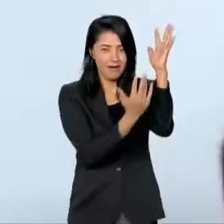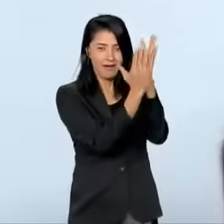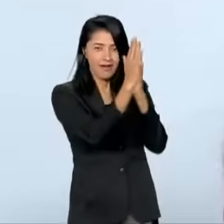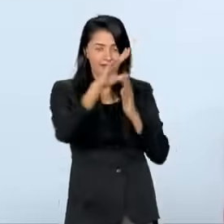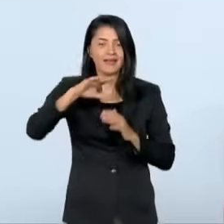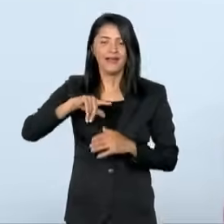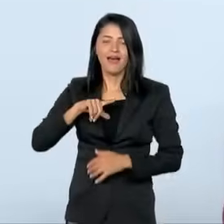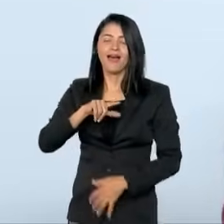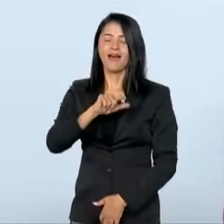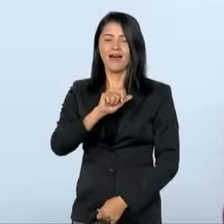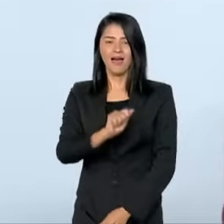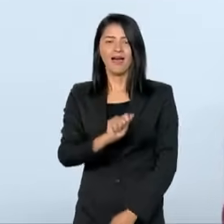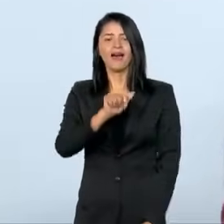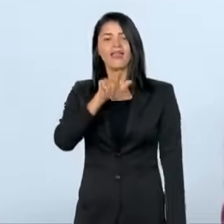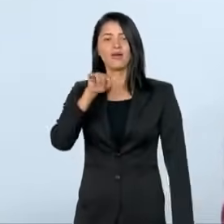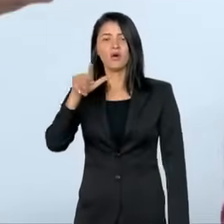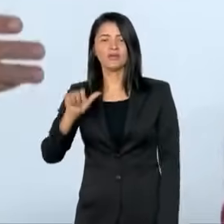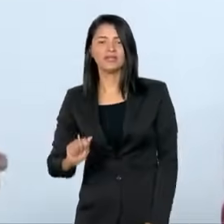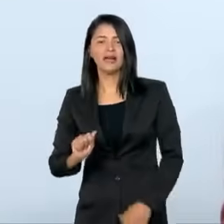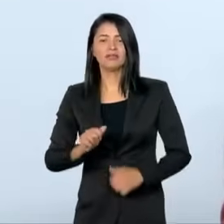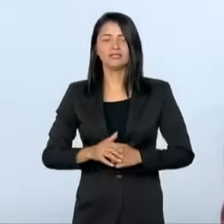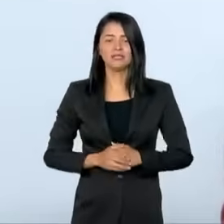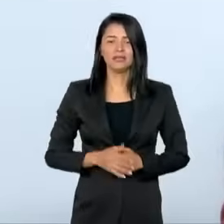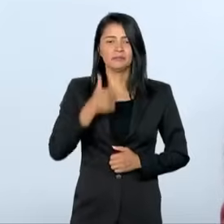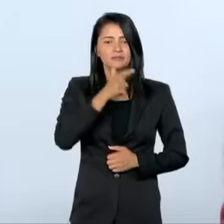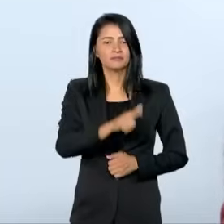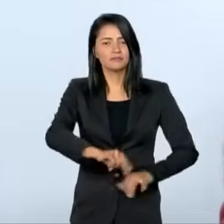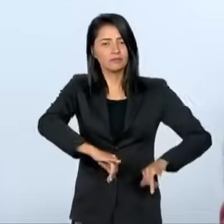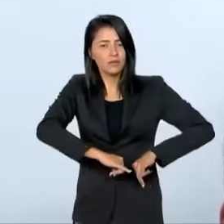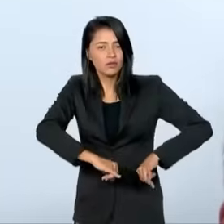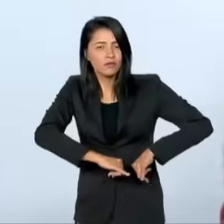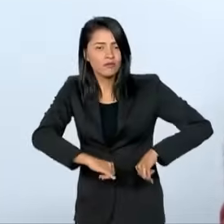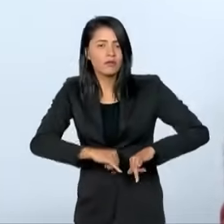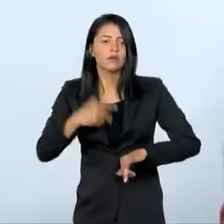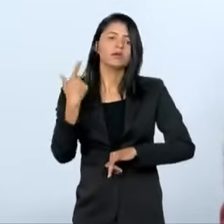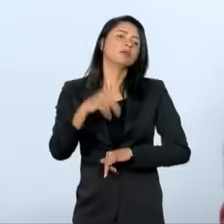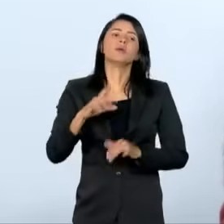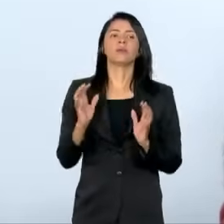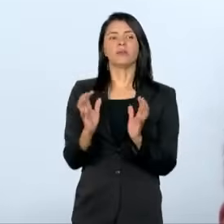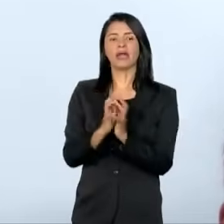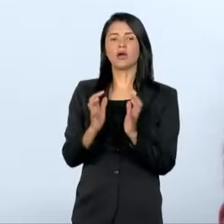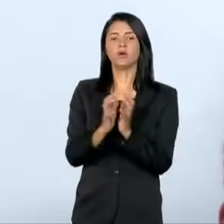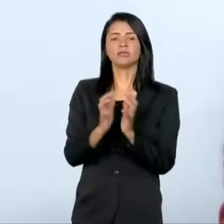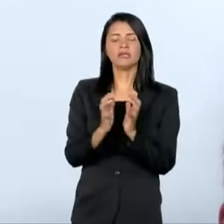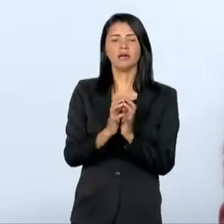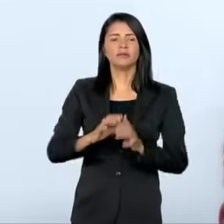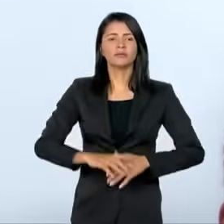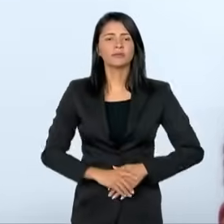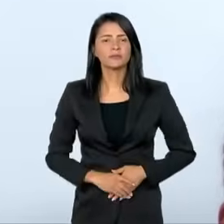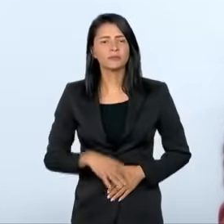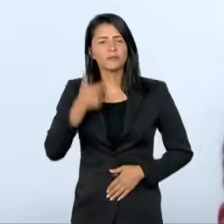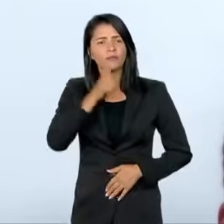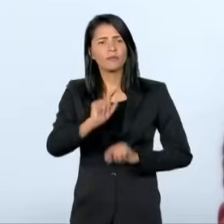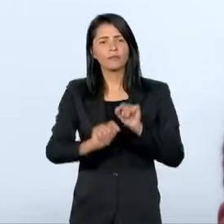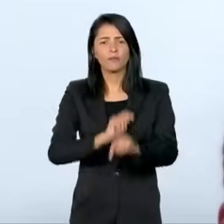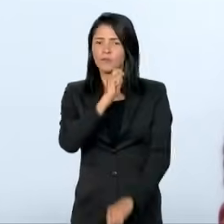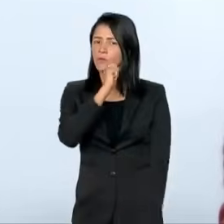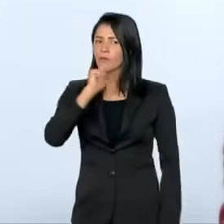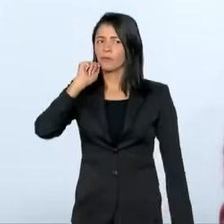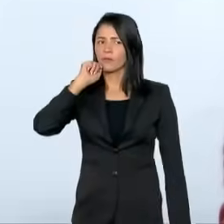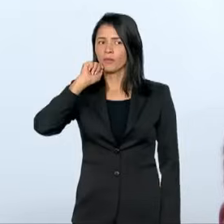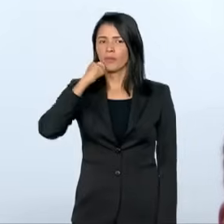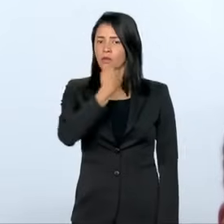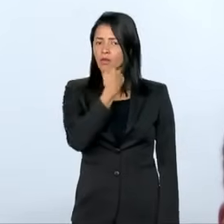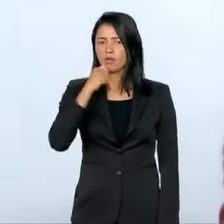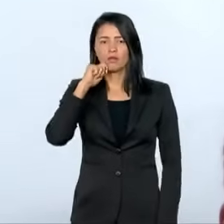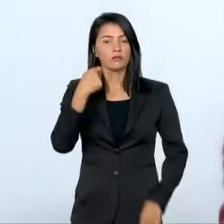de Alagoas, já vindo do seu rescaldo de Pernambuco, né? E ações de prevenção